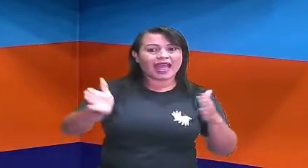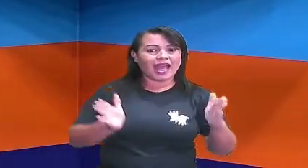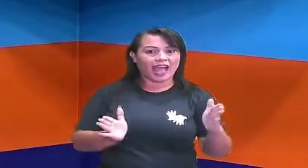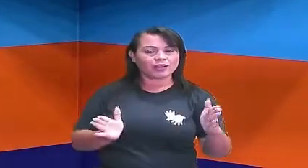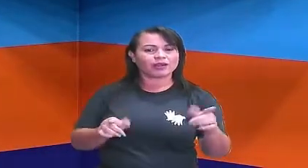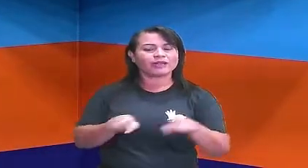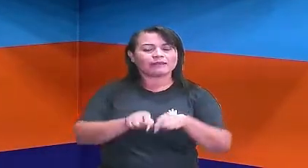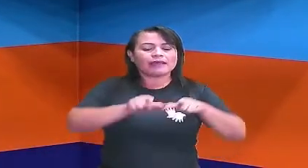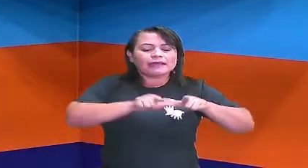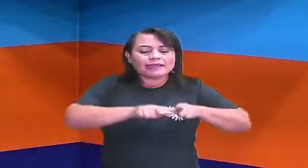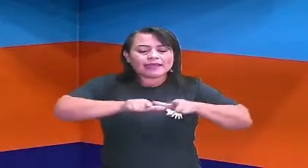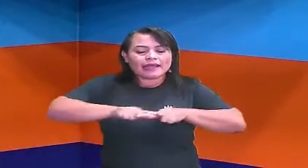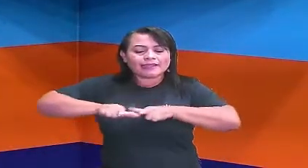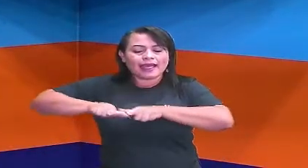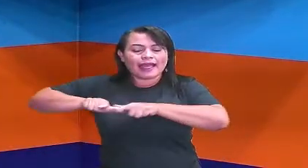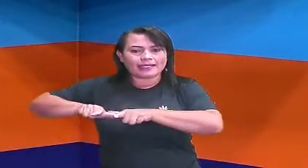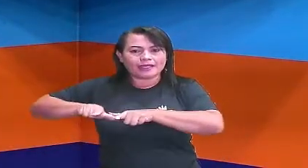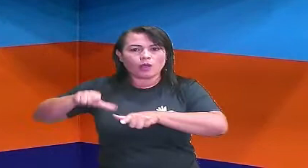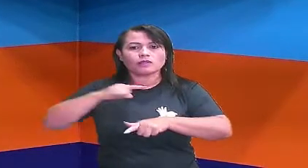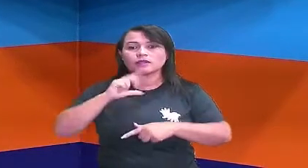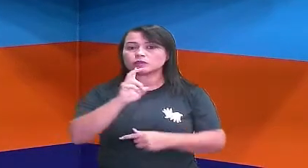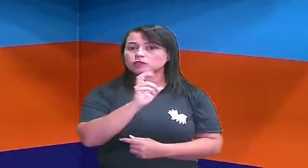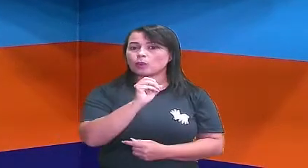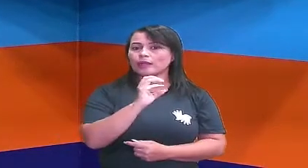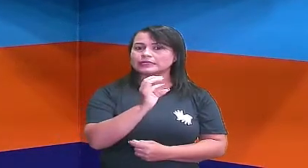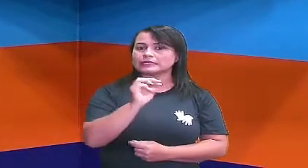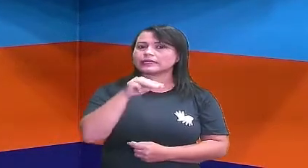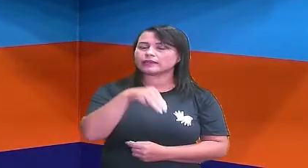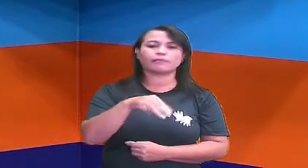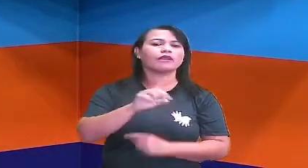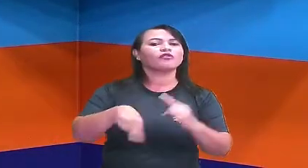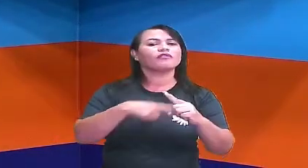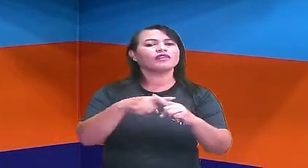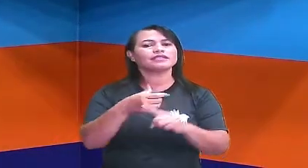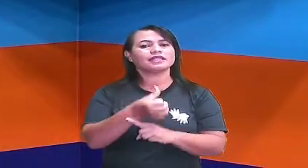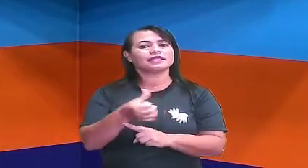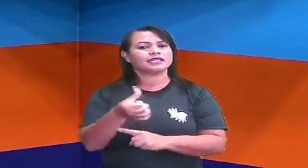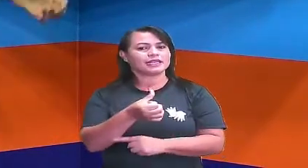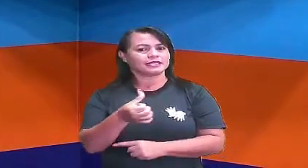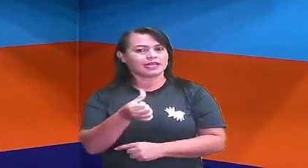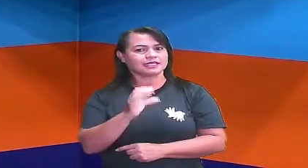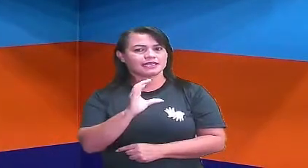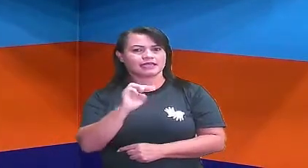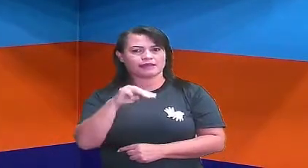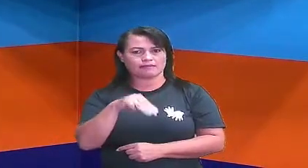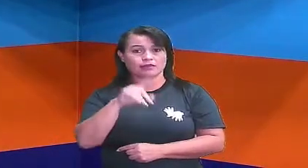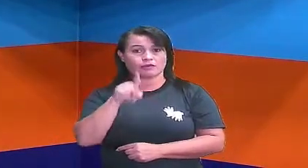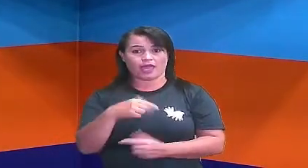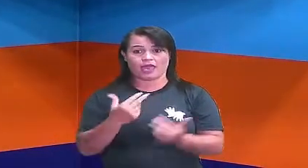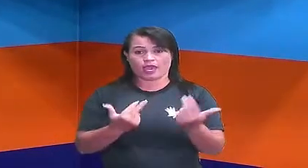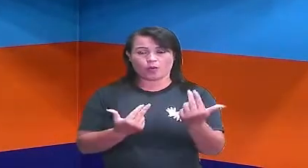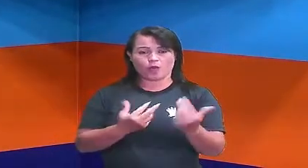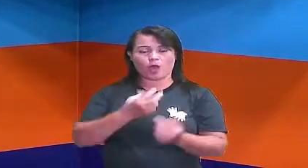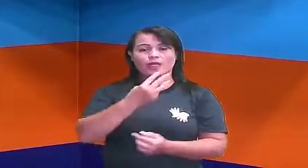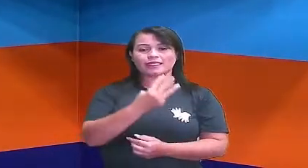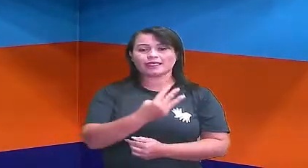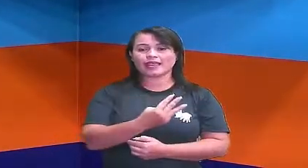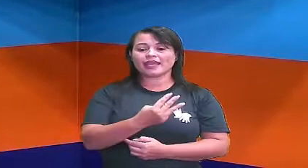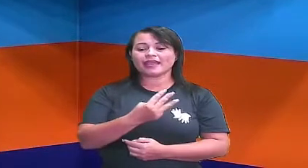cada cartão. 50 centímetros vezes 66 centímetros é igual a